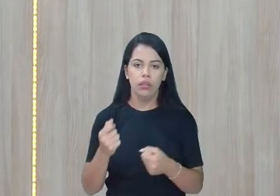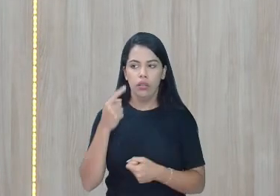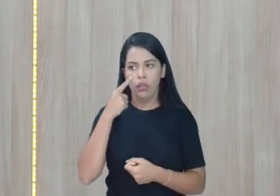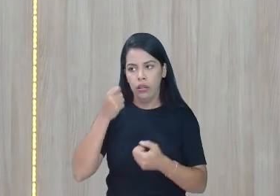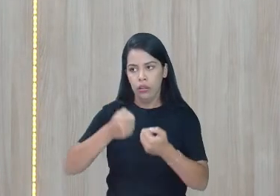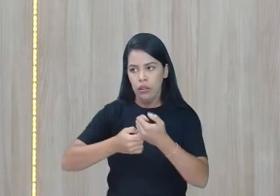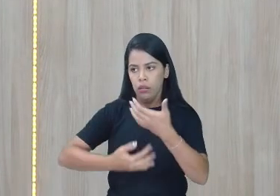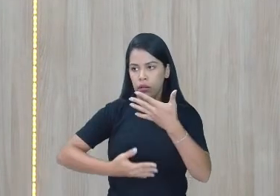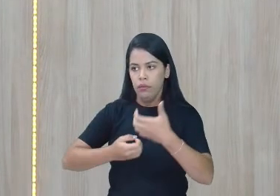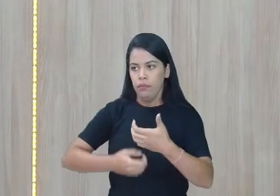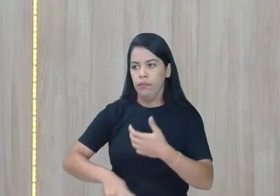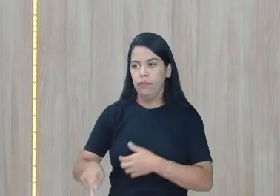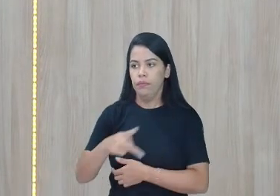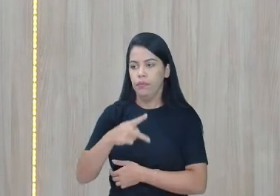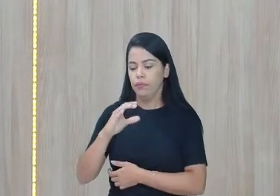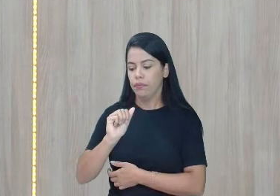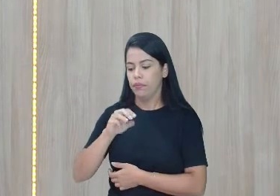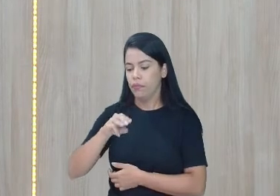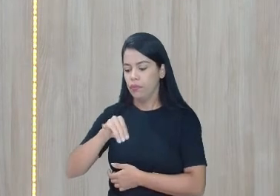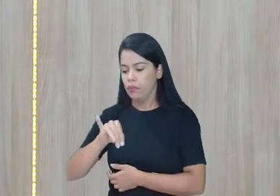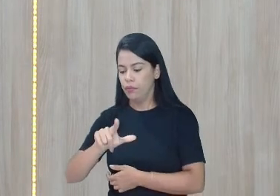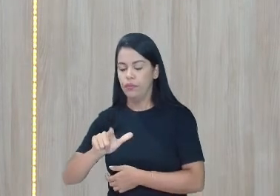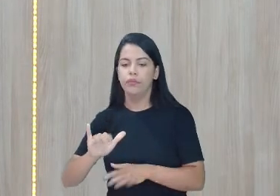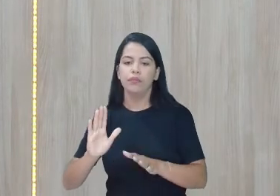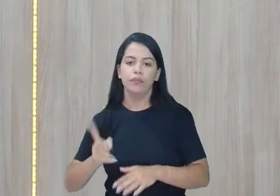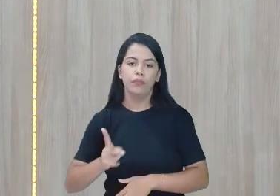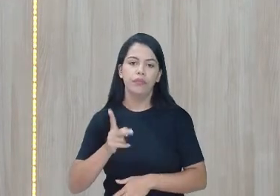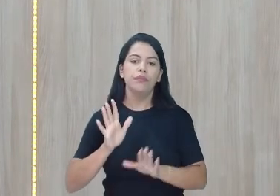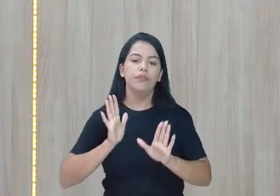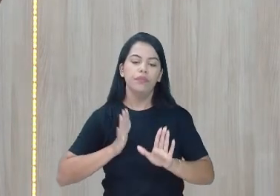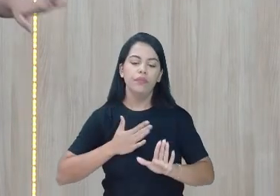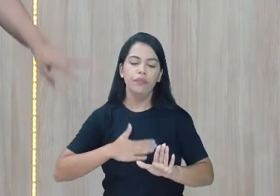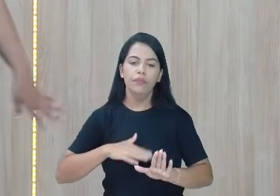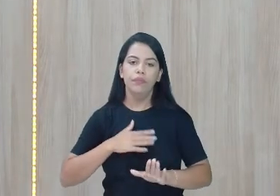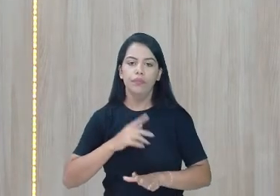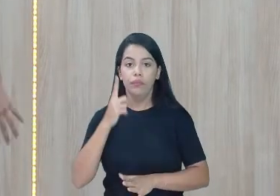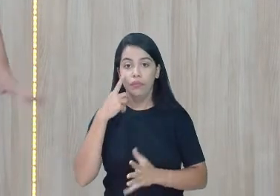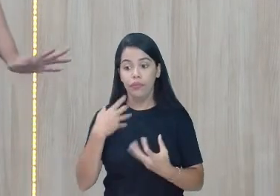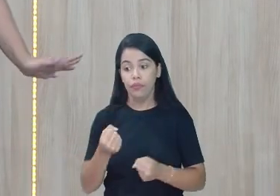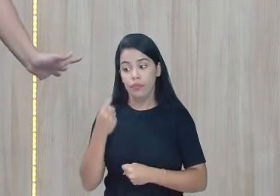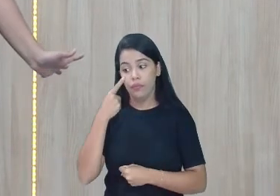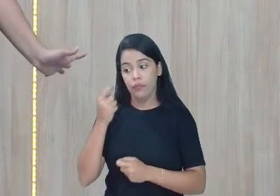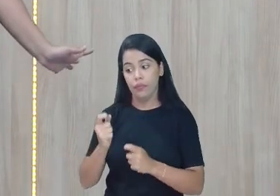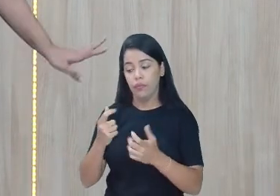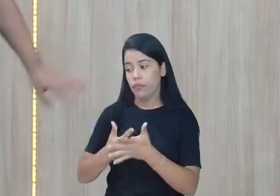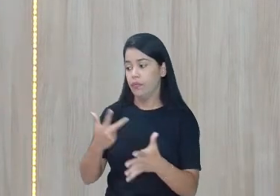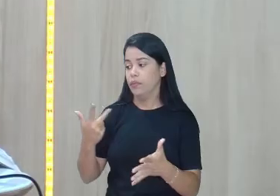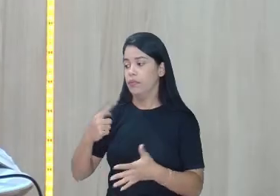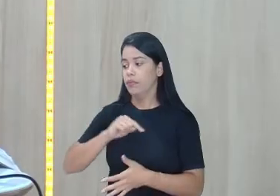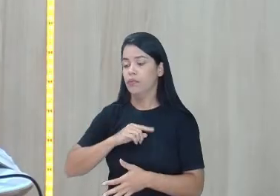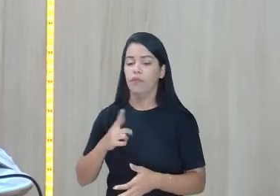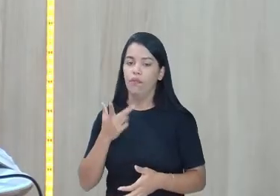chat. A professora Camila ficou quietinha durante a aula. Vamos passar lá, ver o que aconteceu e já se despedir.